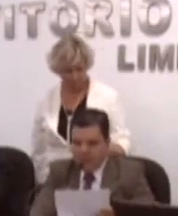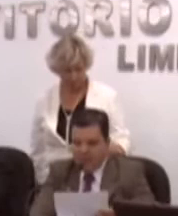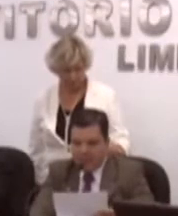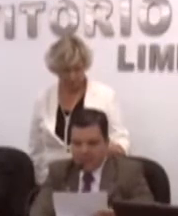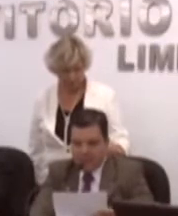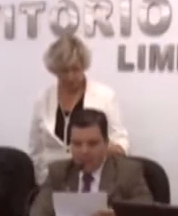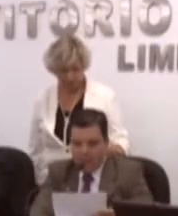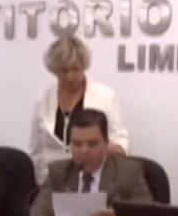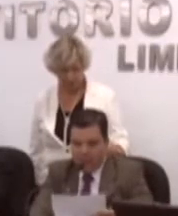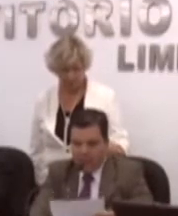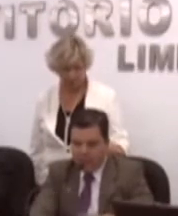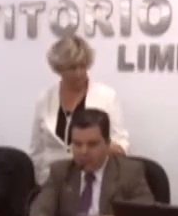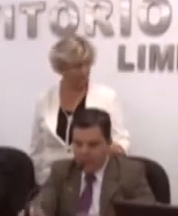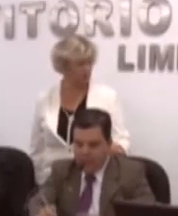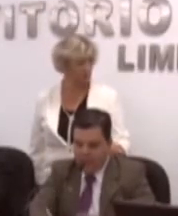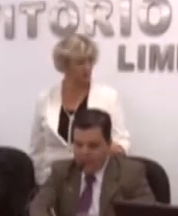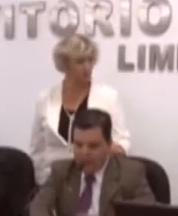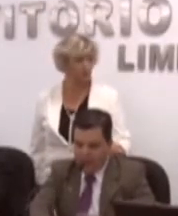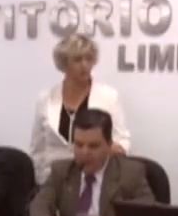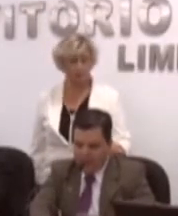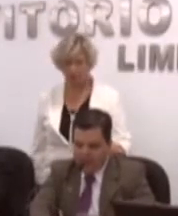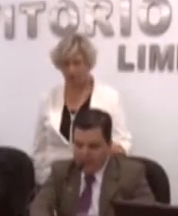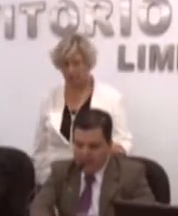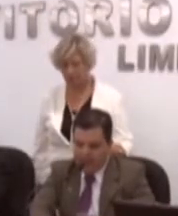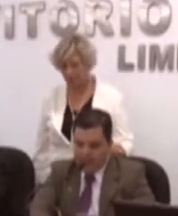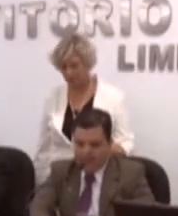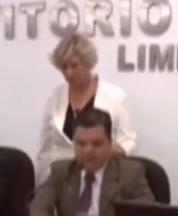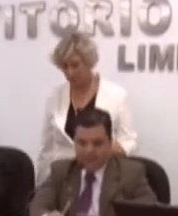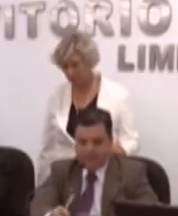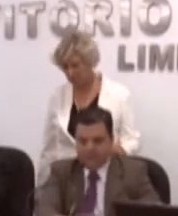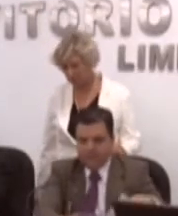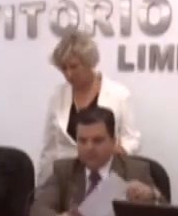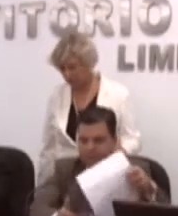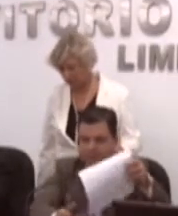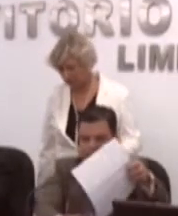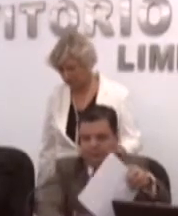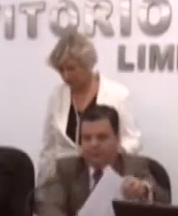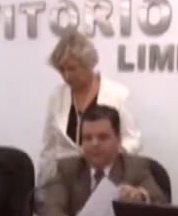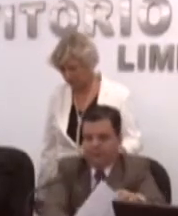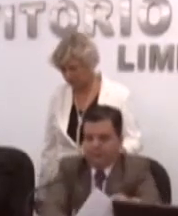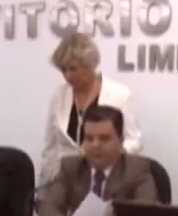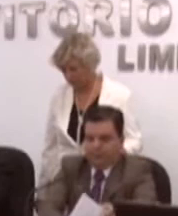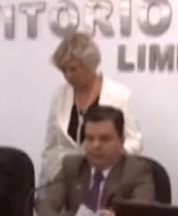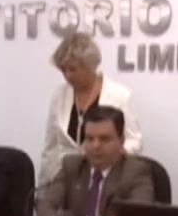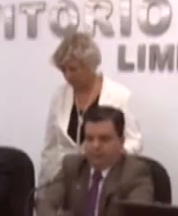Esta presidência recebe o ofício e encaminha à secretaria.